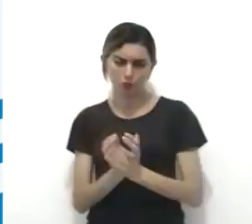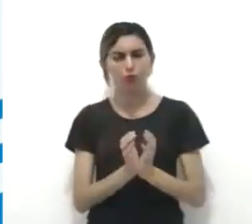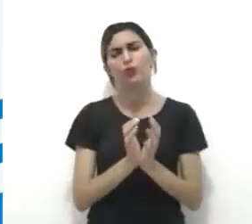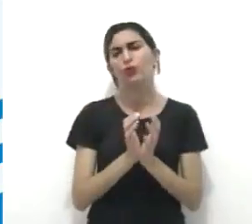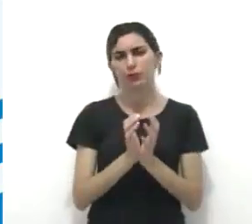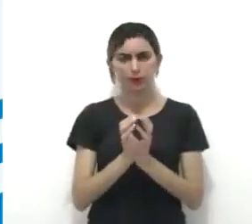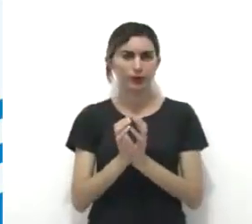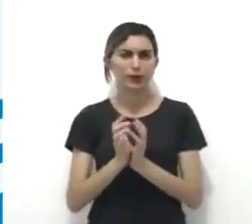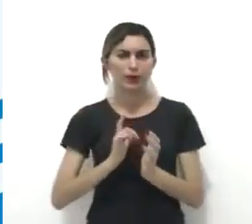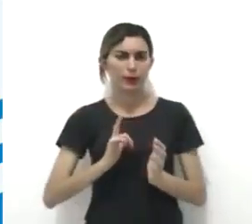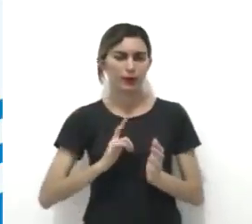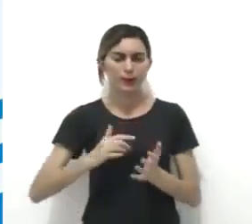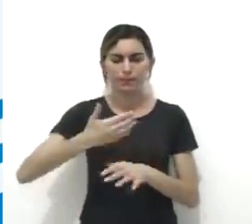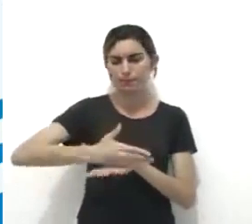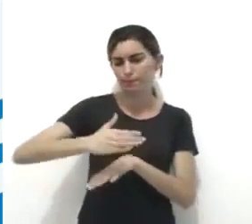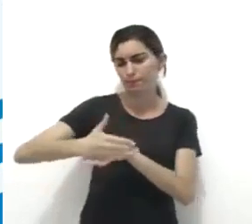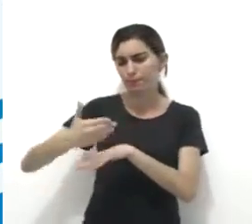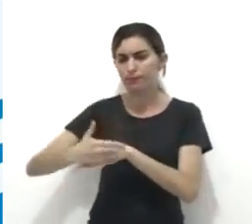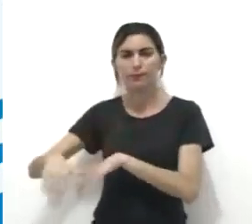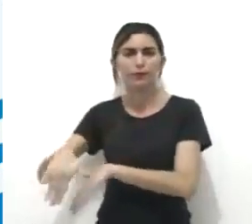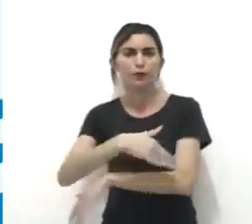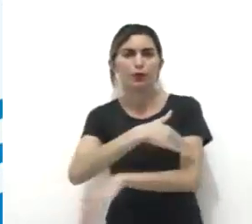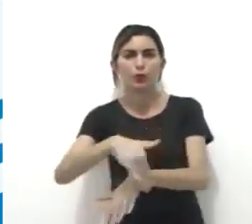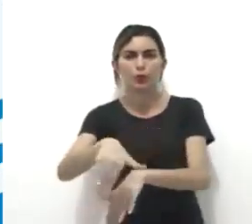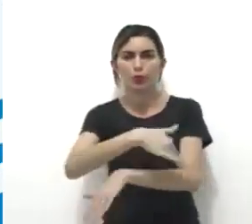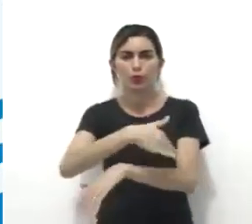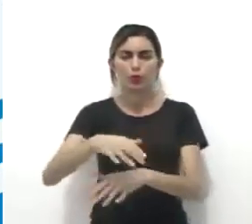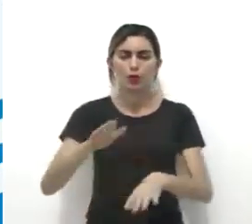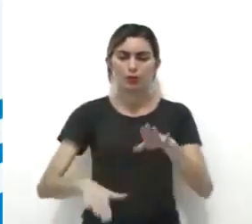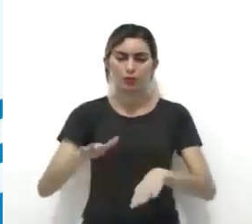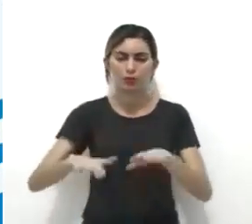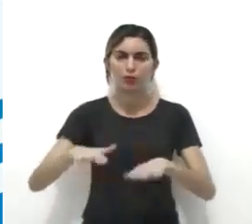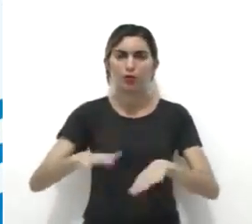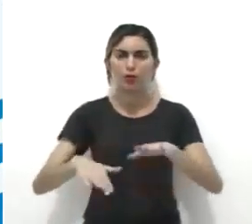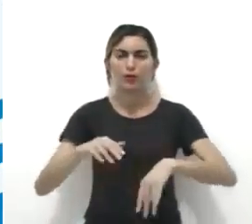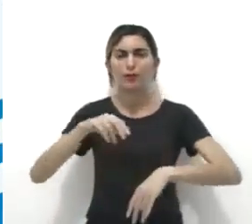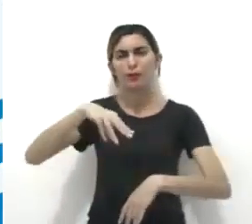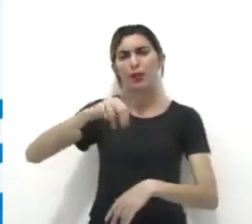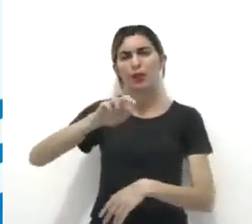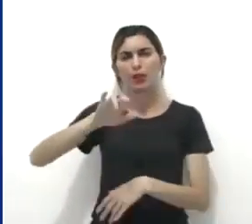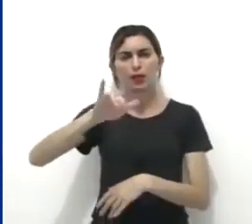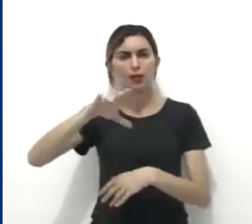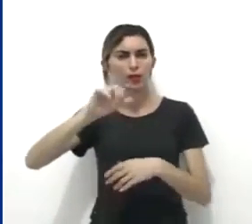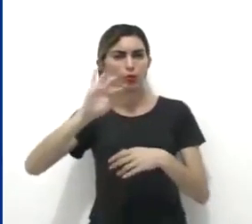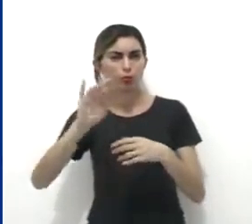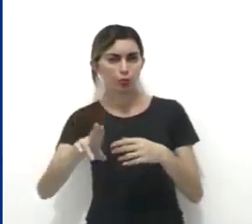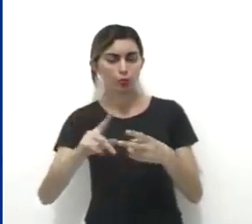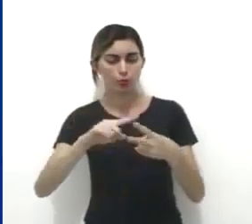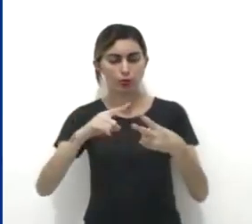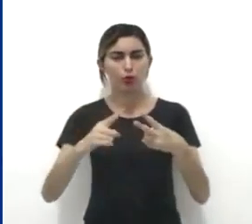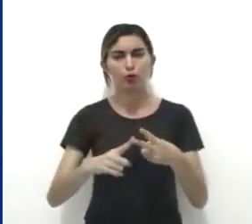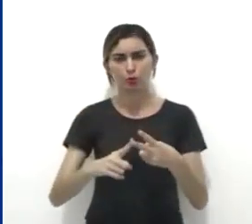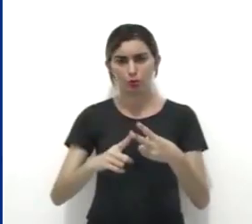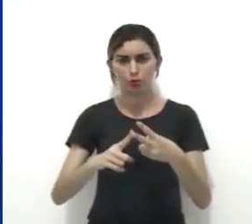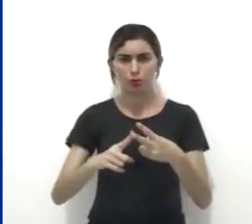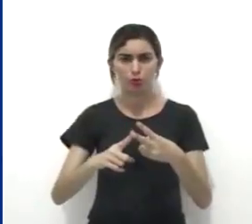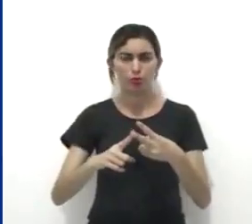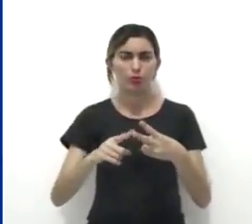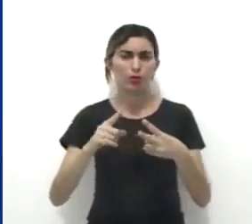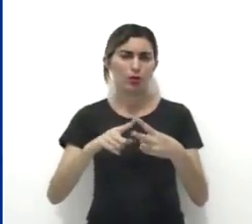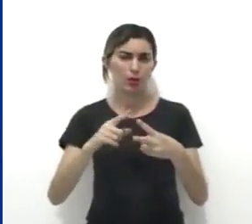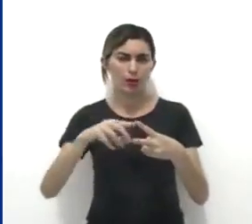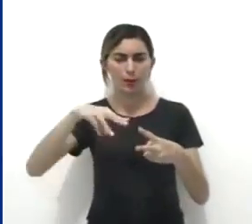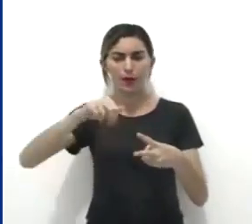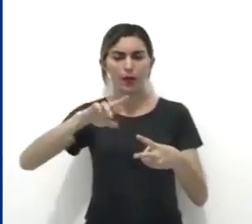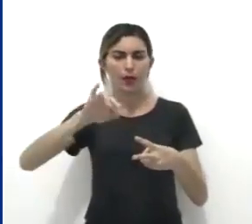grupos percussivos ensaiam nas ruas toques do maracatu. Então, existem dois estilos de